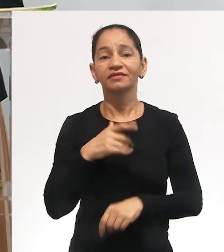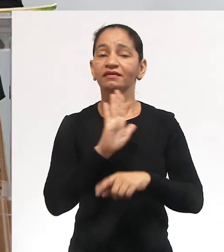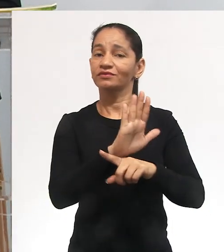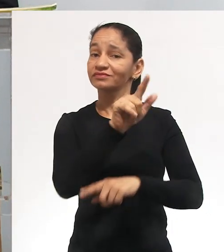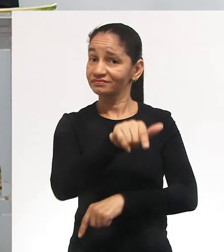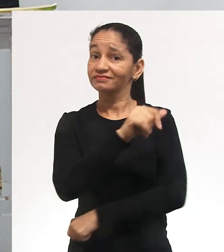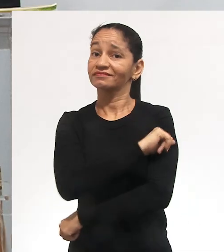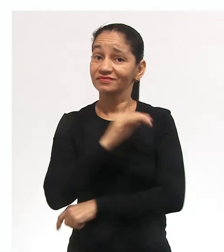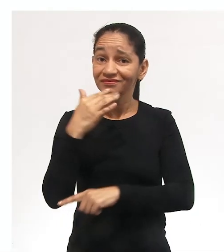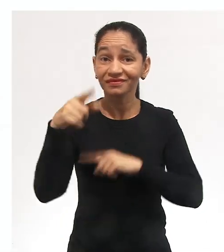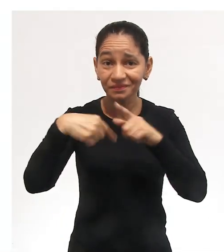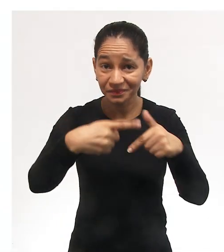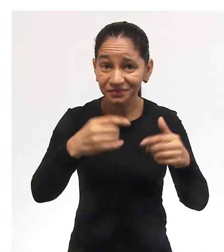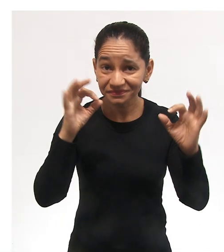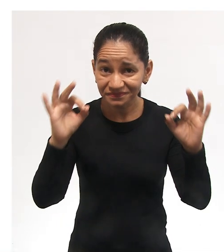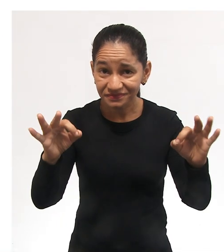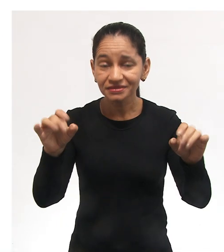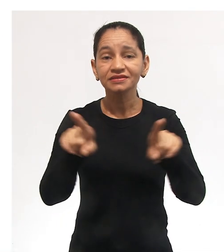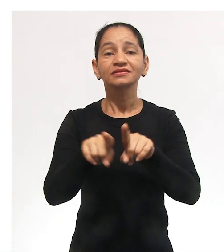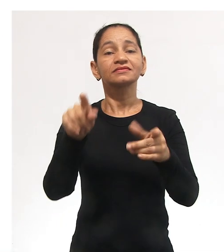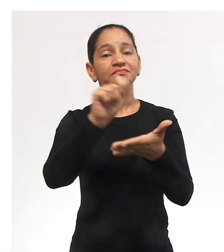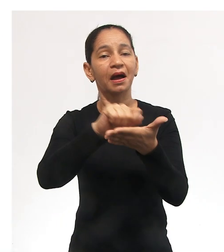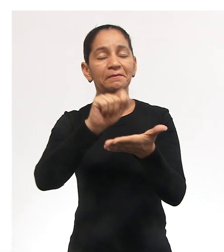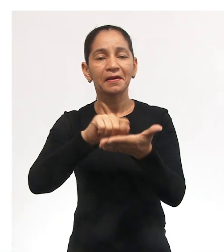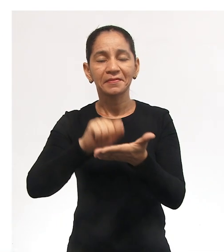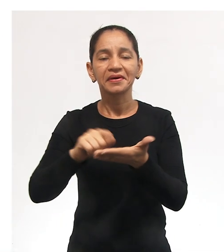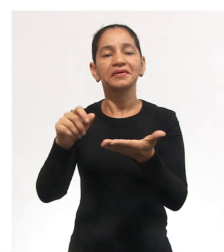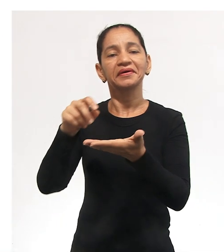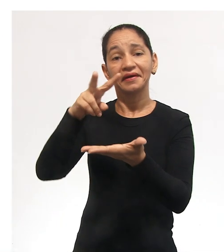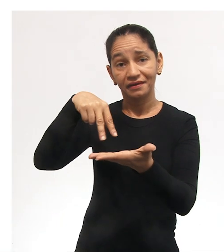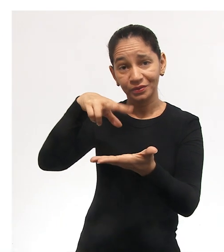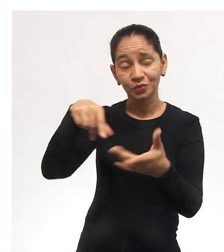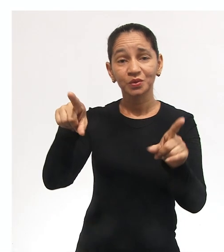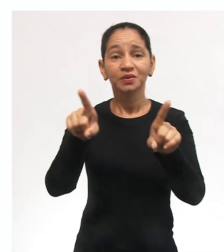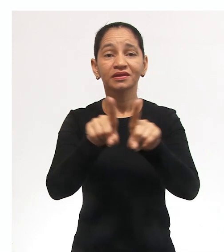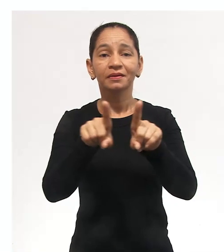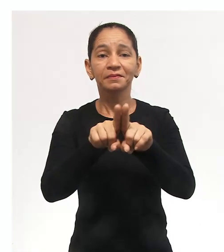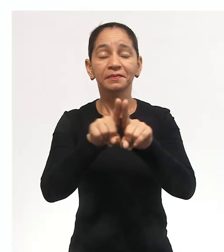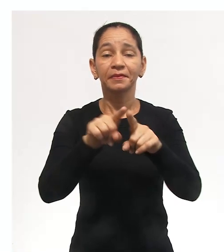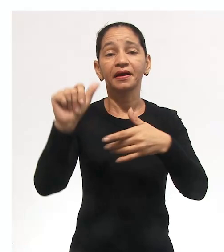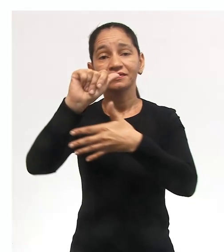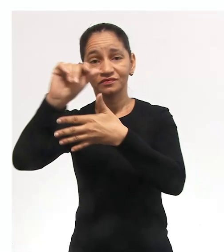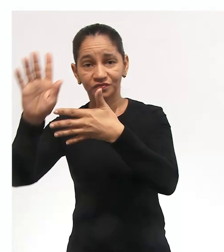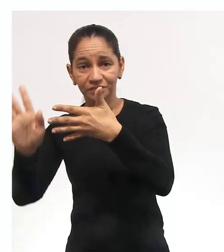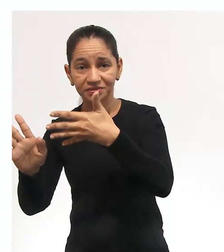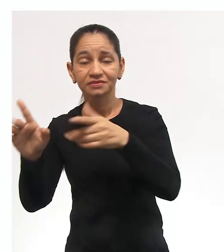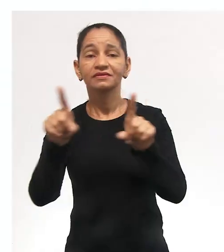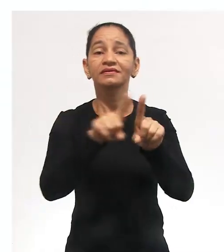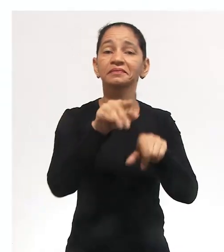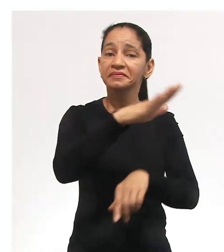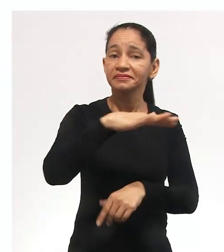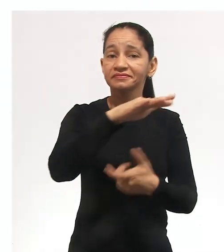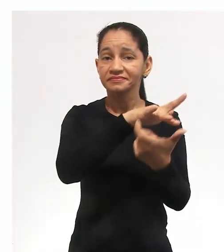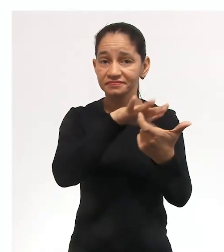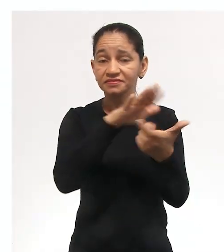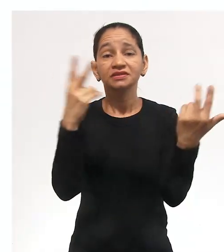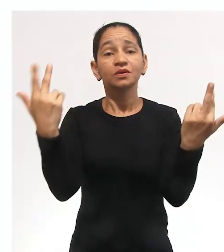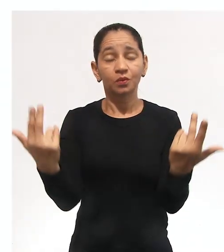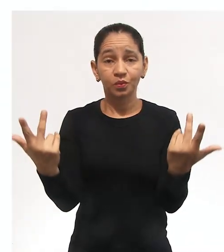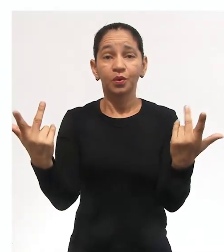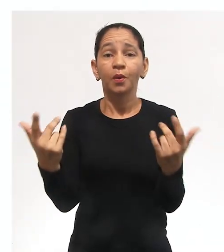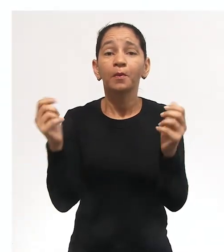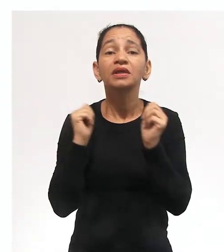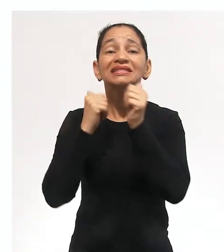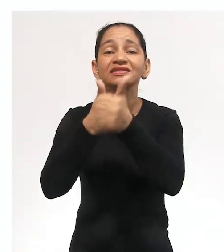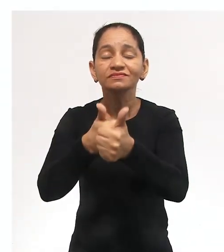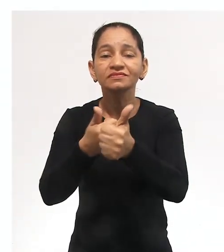muito na formação de vocês. A mediação da leitura e da escrita é fundamental tanto na alfabetização quanto no